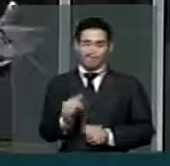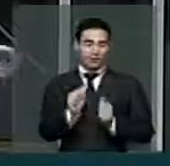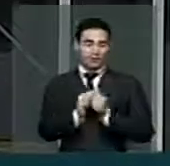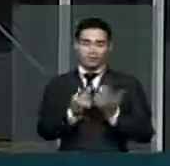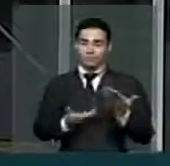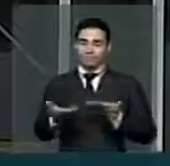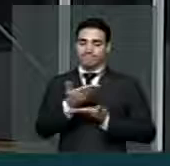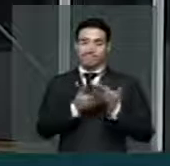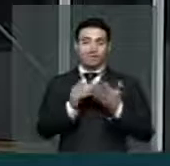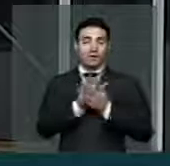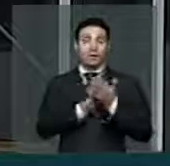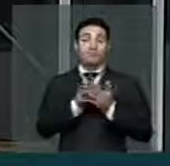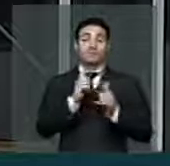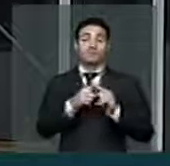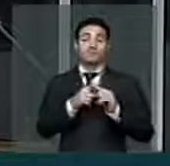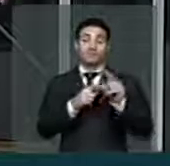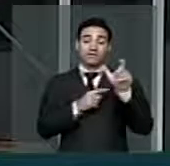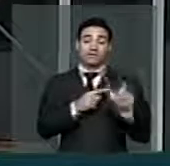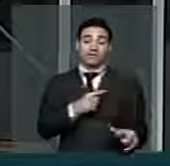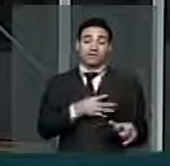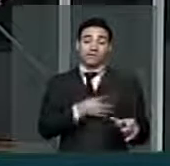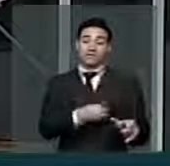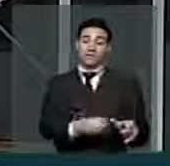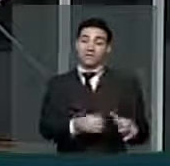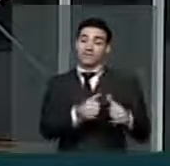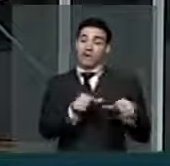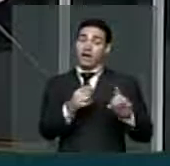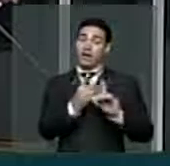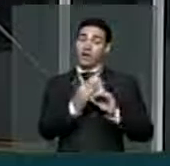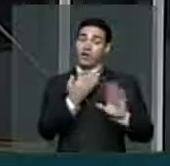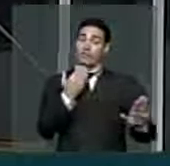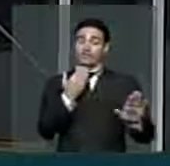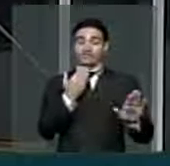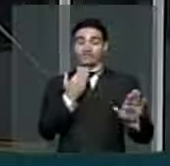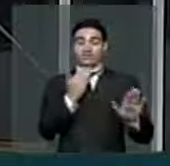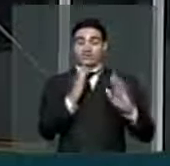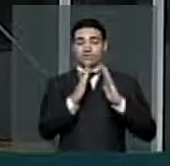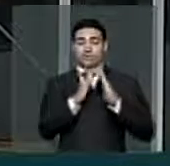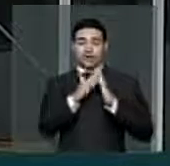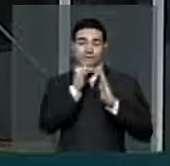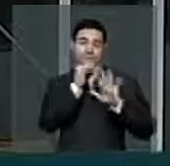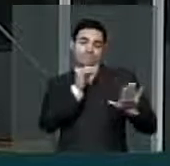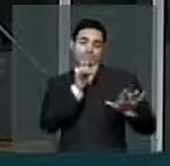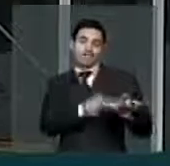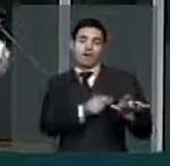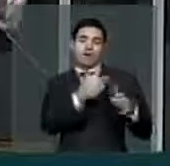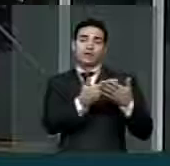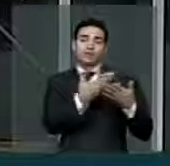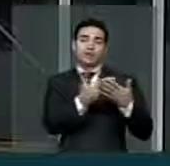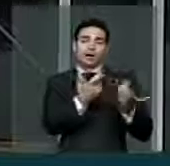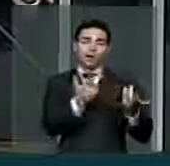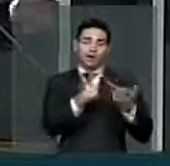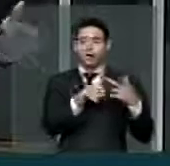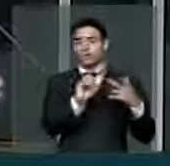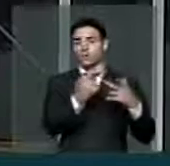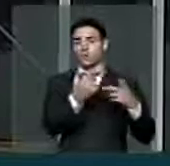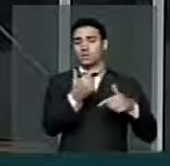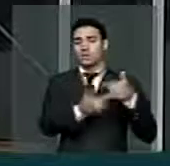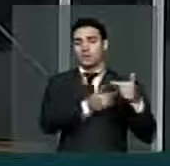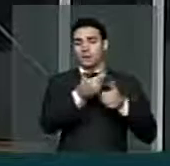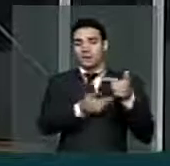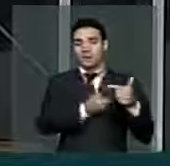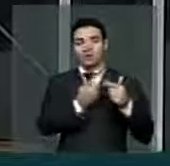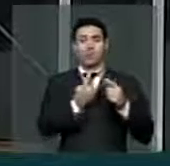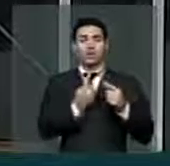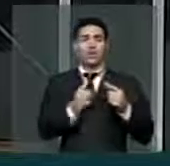porque ela está longe de casa, estudando longe de casa, trabalhando longe de